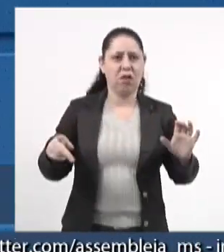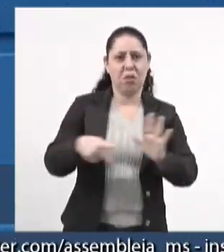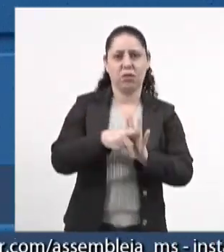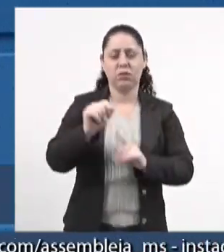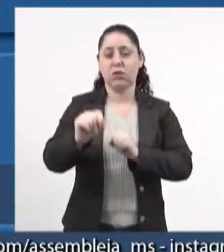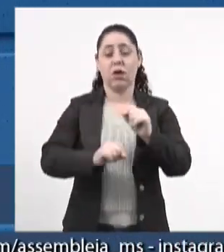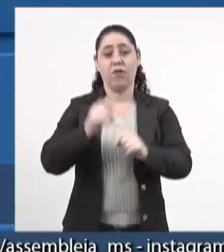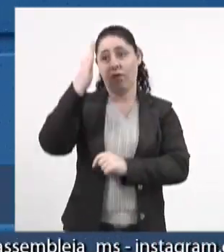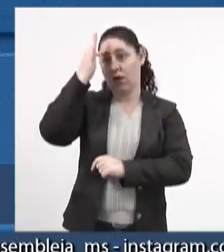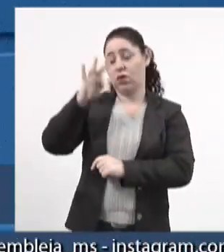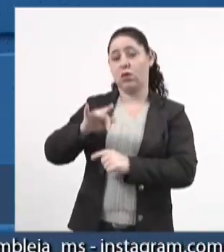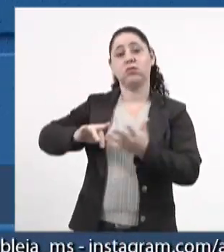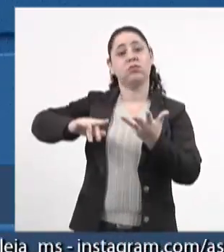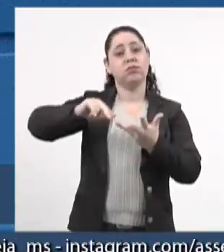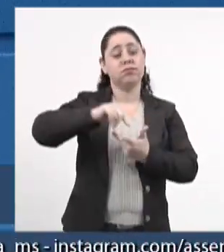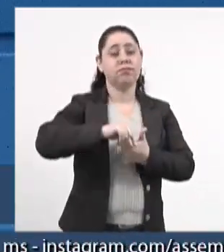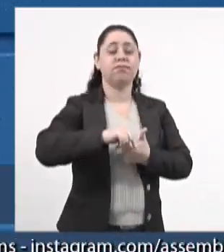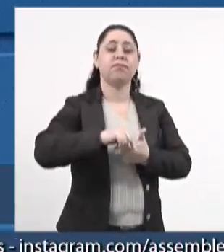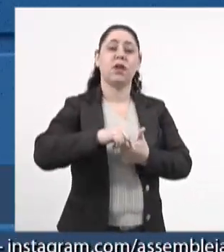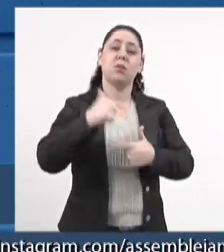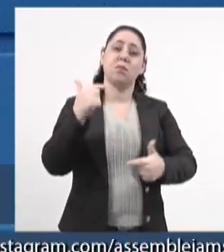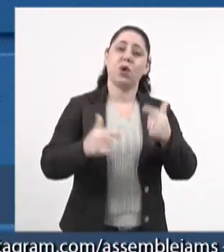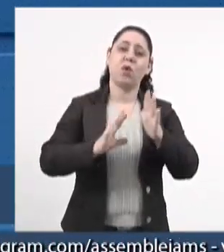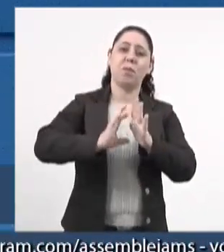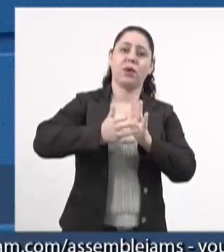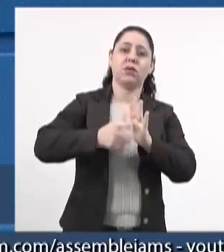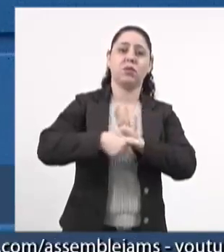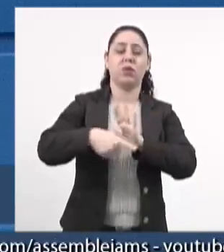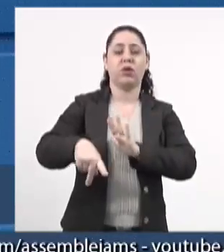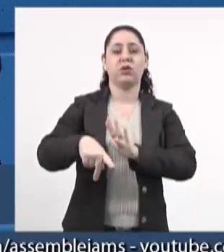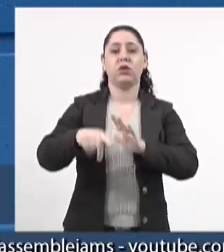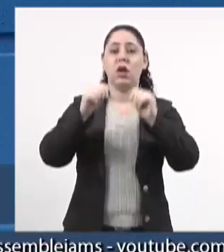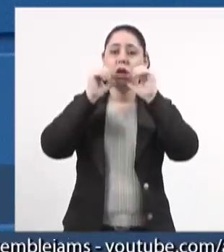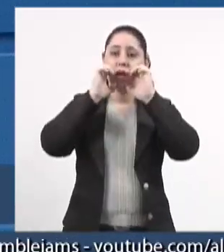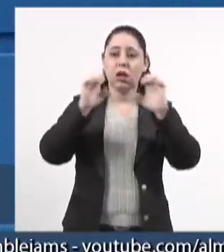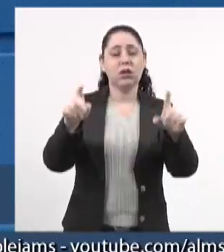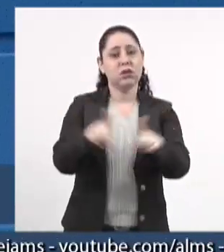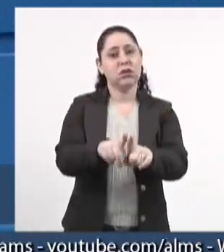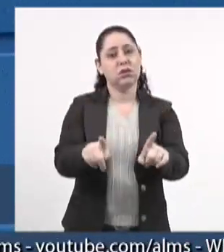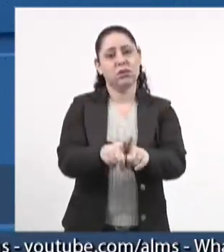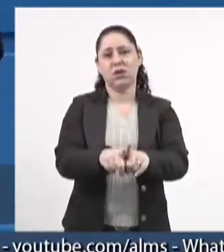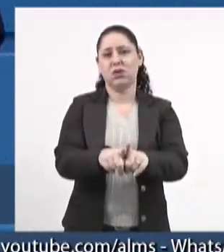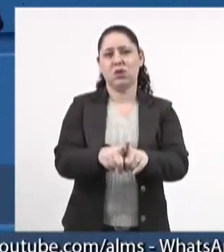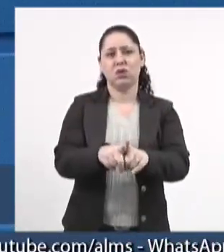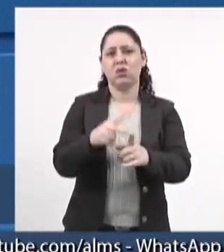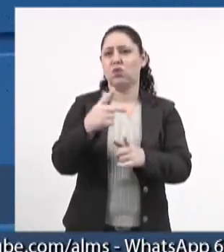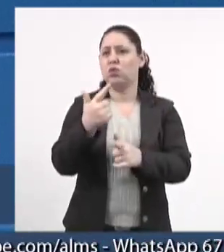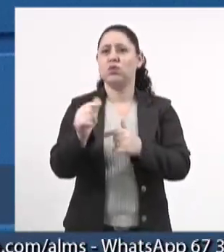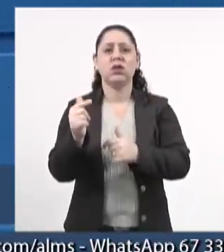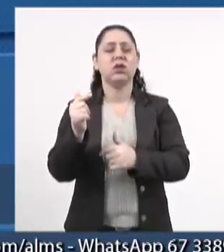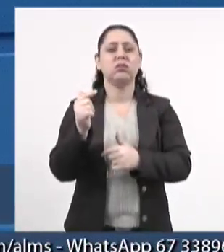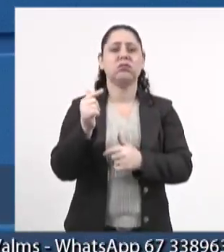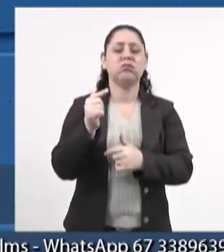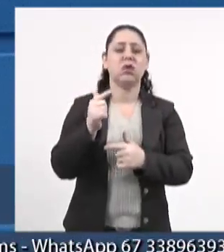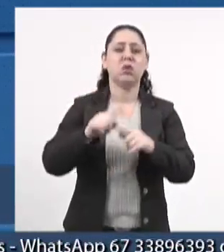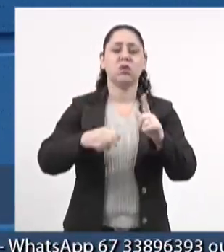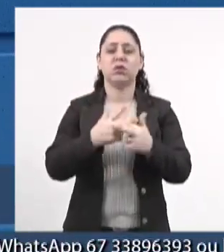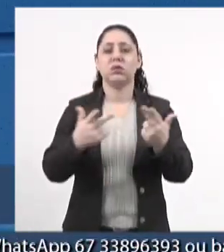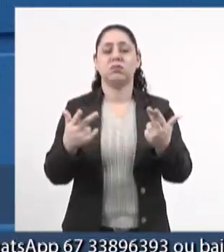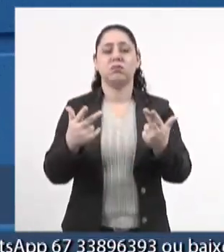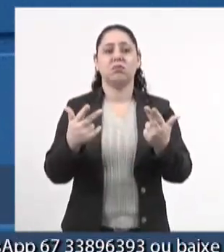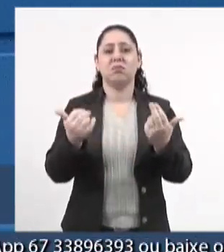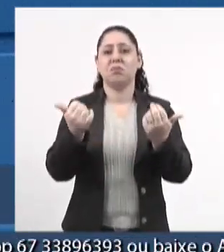questão filosófica, em questões partidárias, em questão eclesiástica. Não tem coisa pior quando você encontra alguém que ele